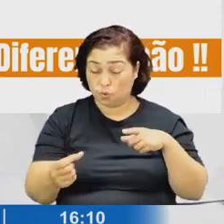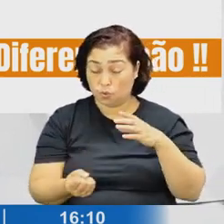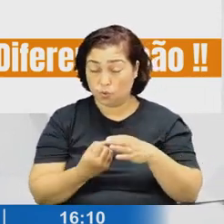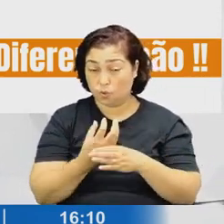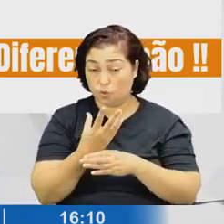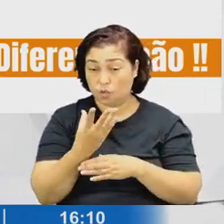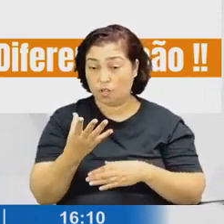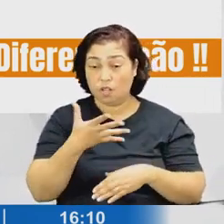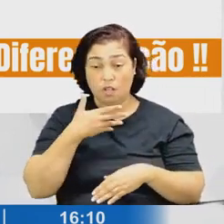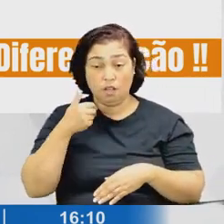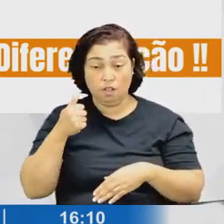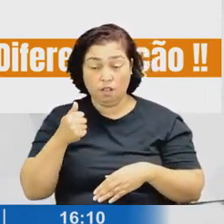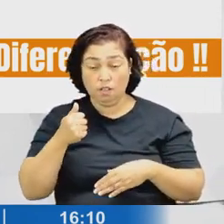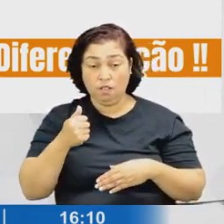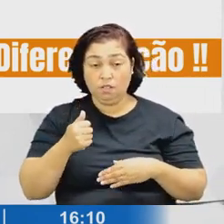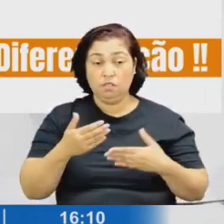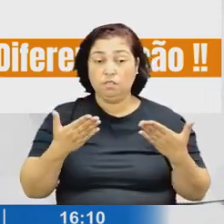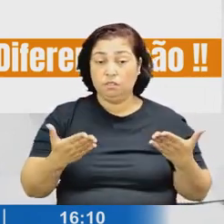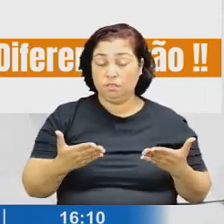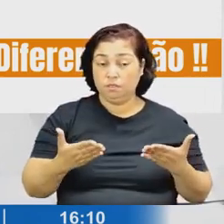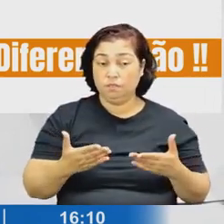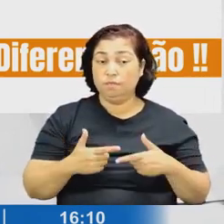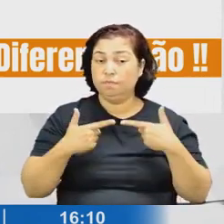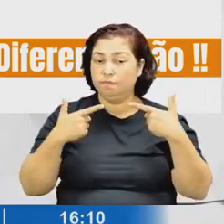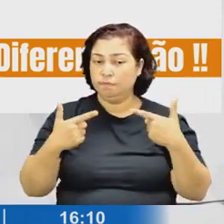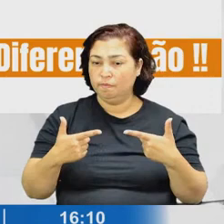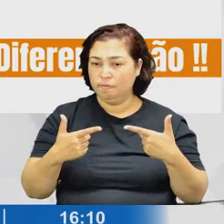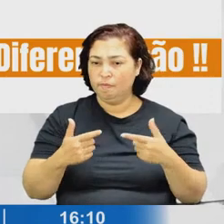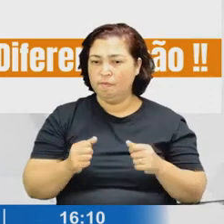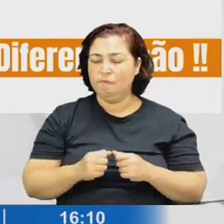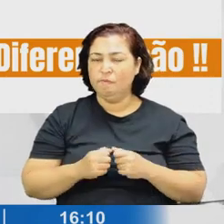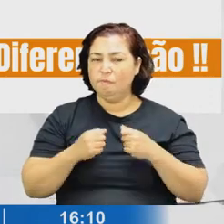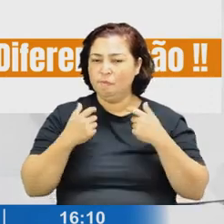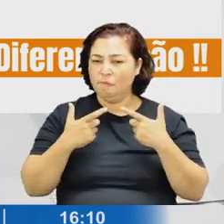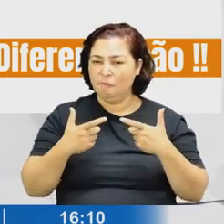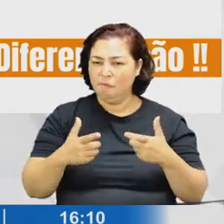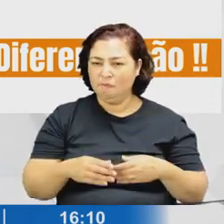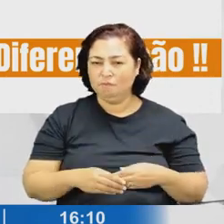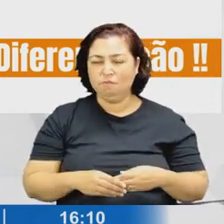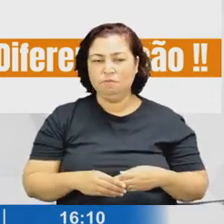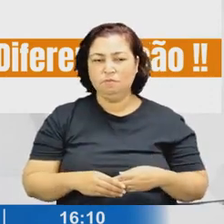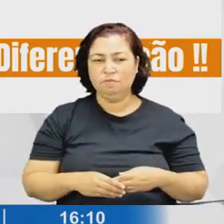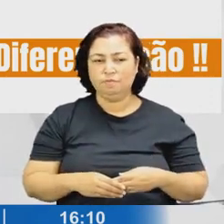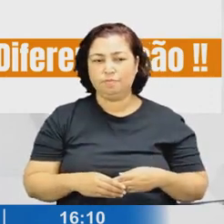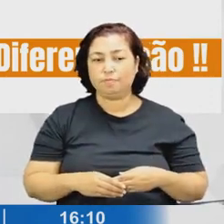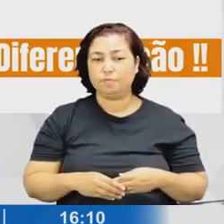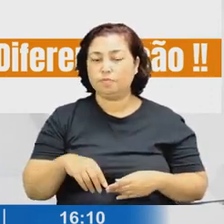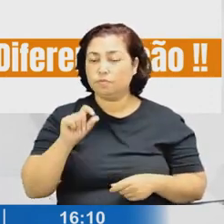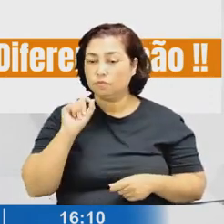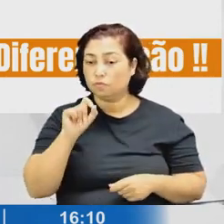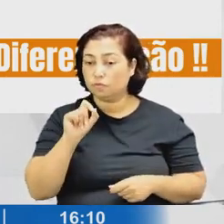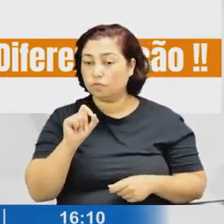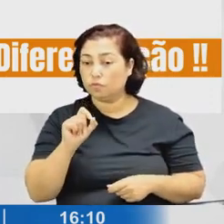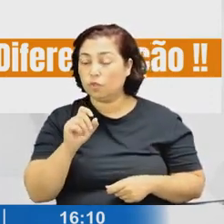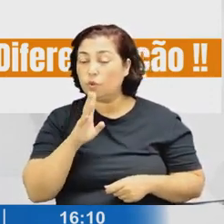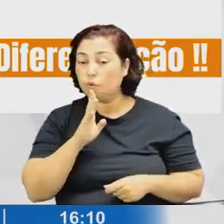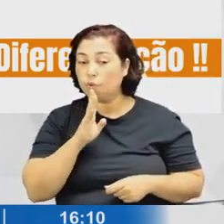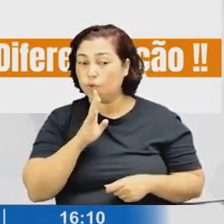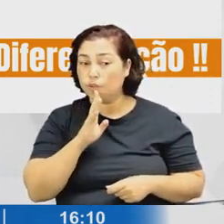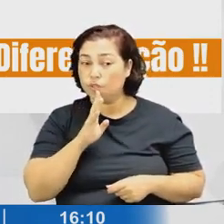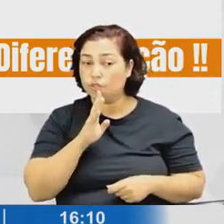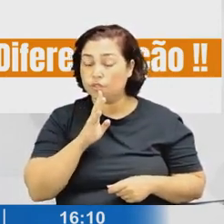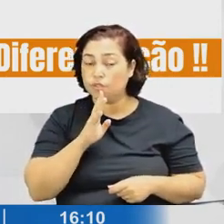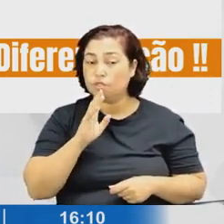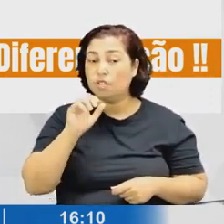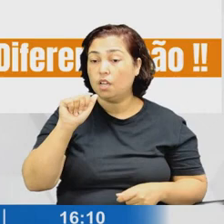é melhor arma para uma guerra quem conhece juntos eu ia falar A Arte da Guerra